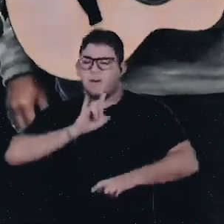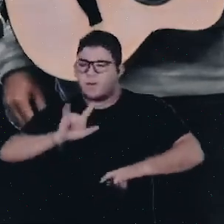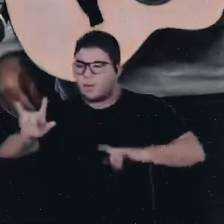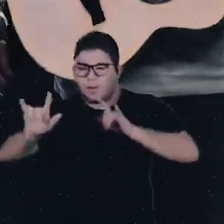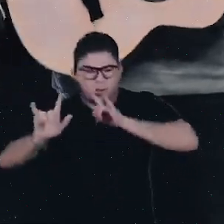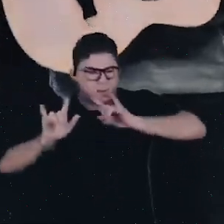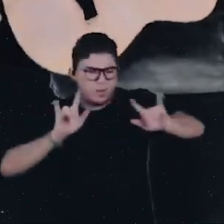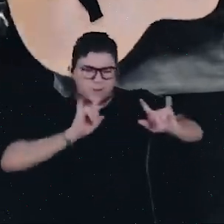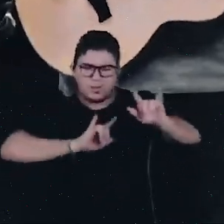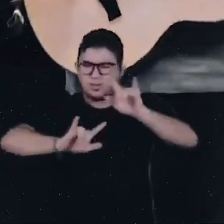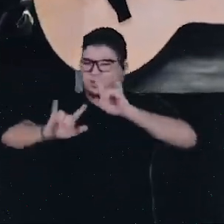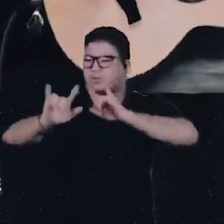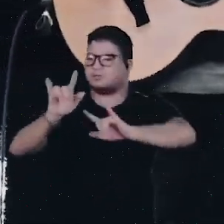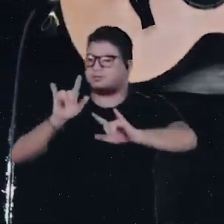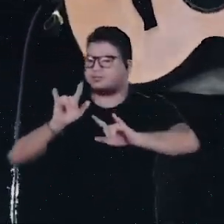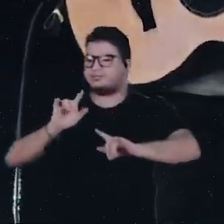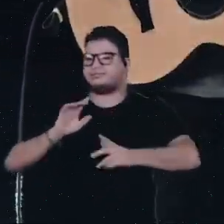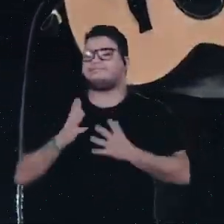amados.